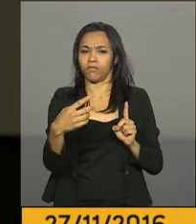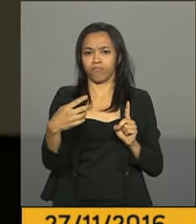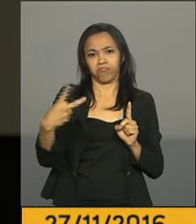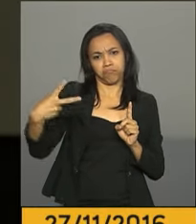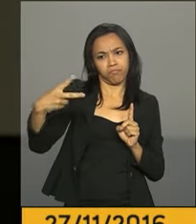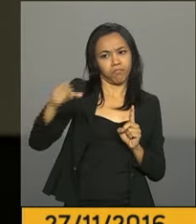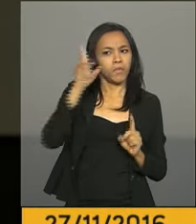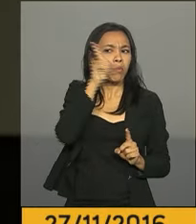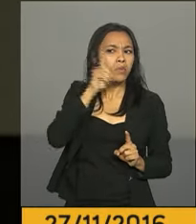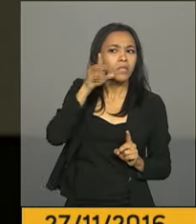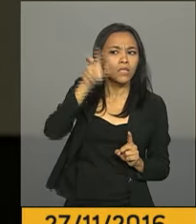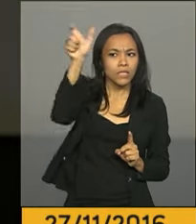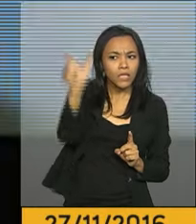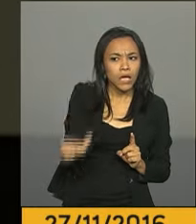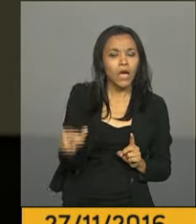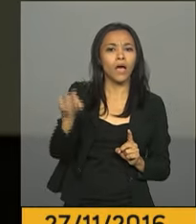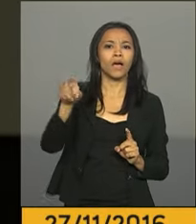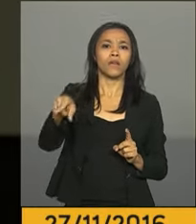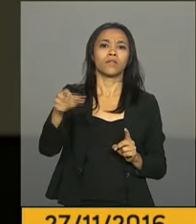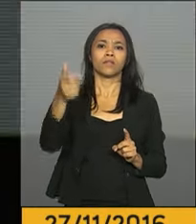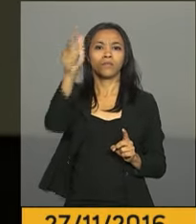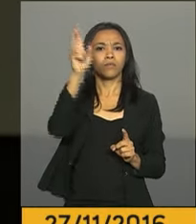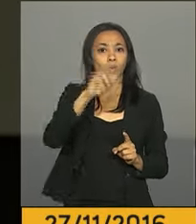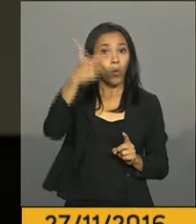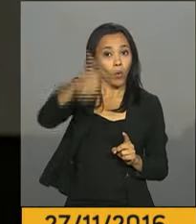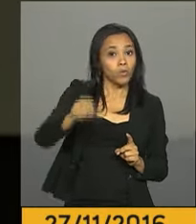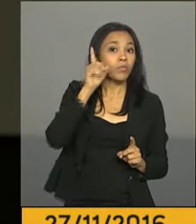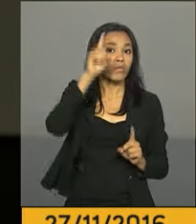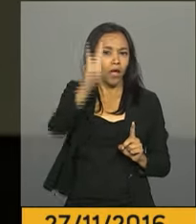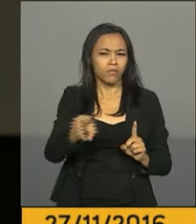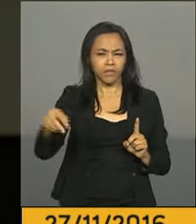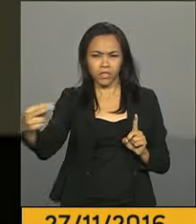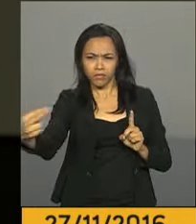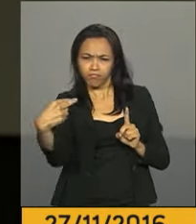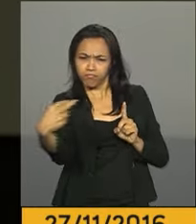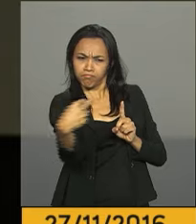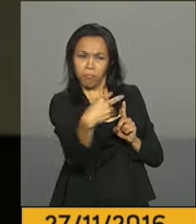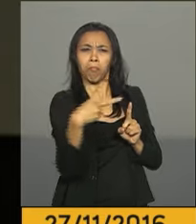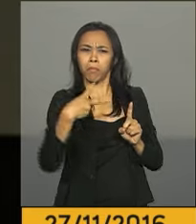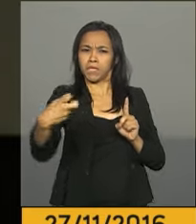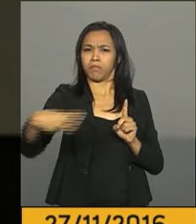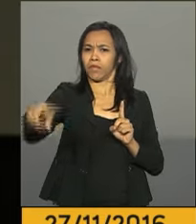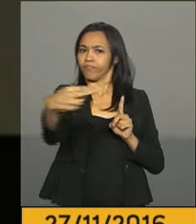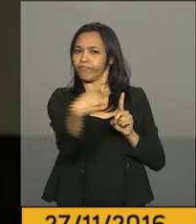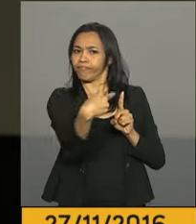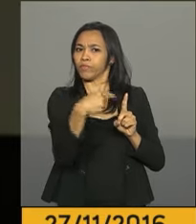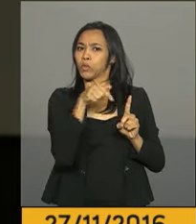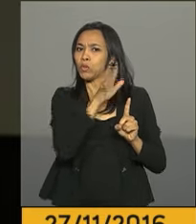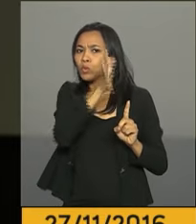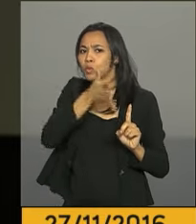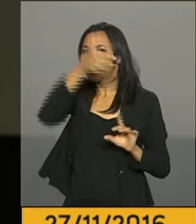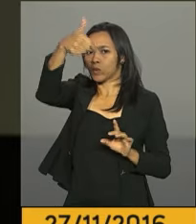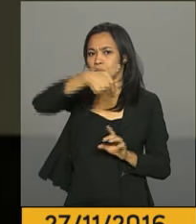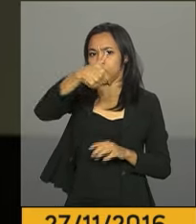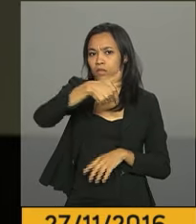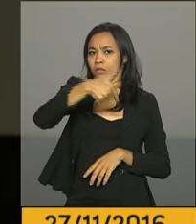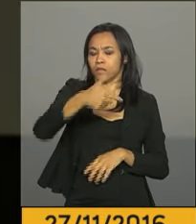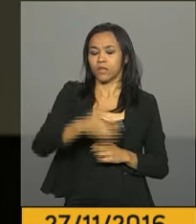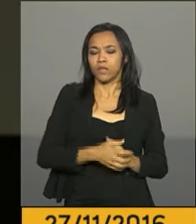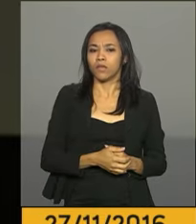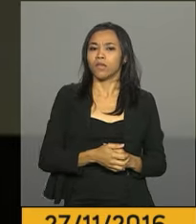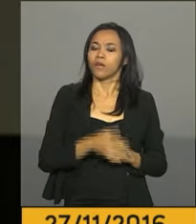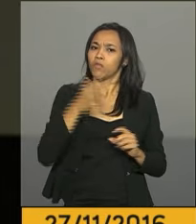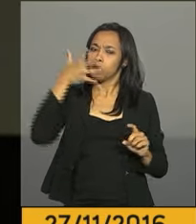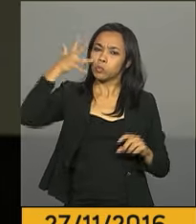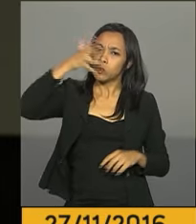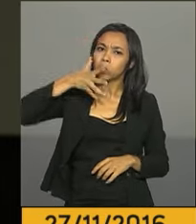Marum, deputado Arnaldo Faria de Sá, eu acho que os senhores todos perceberam como o discurso dele foi um